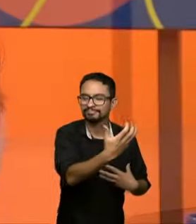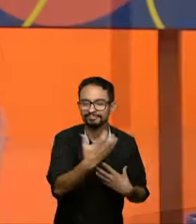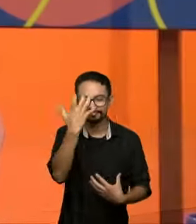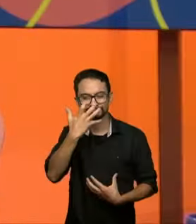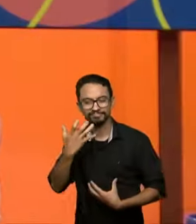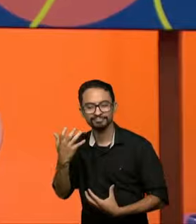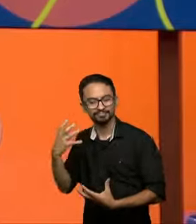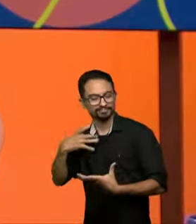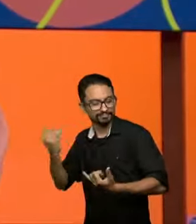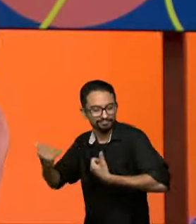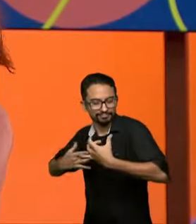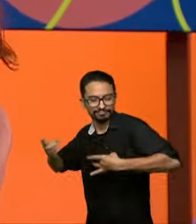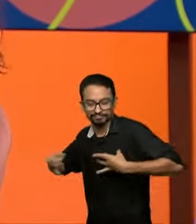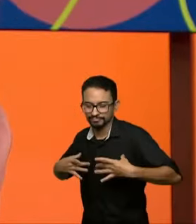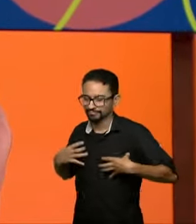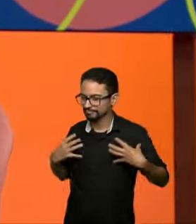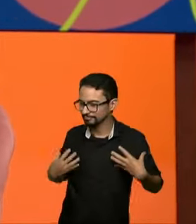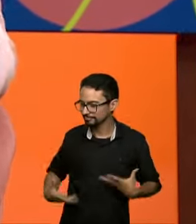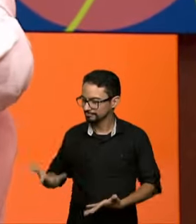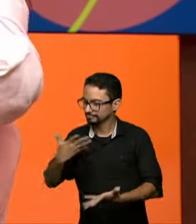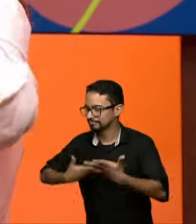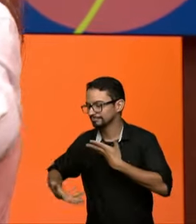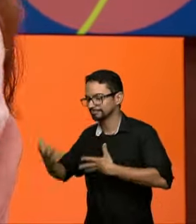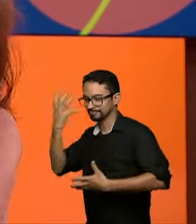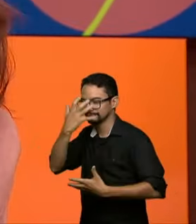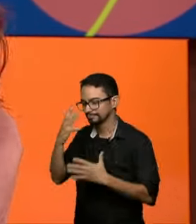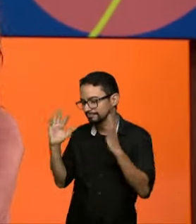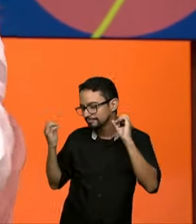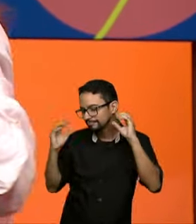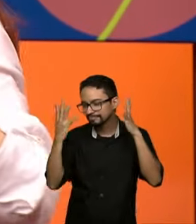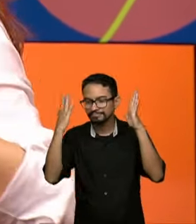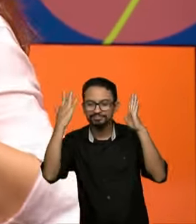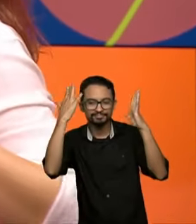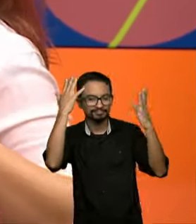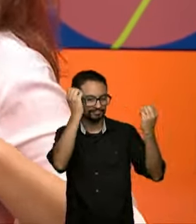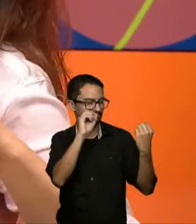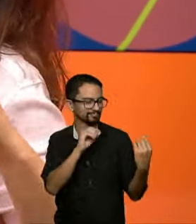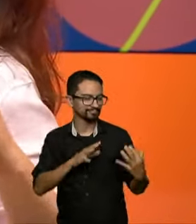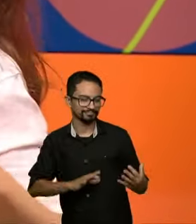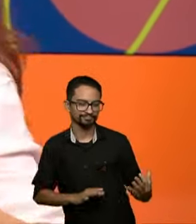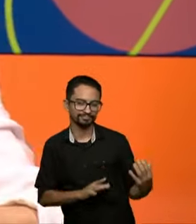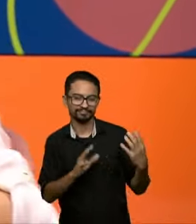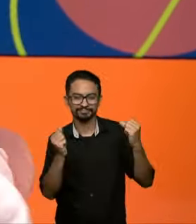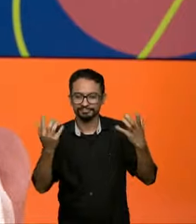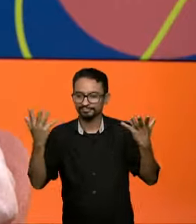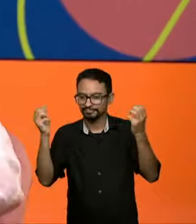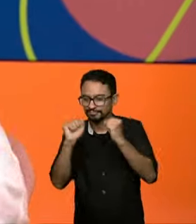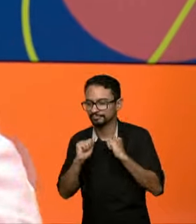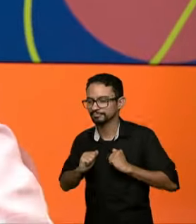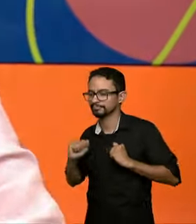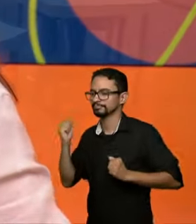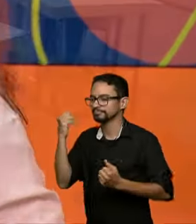até me apaixonar. Faz assim que eu posso até me apaixonar. Faz assim que eu posso até me apaixonar.